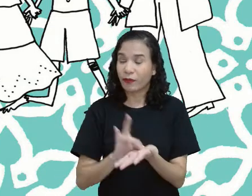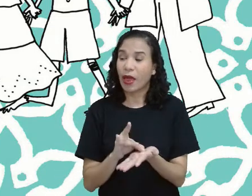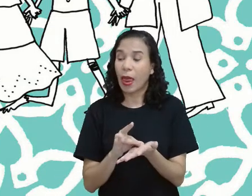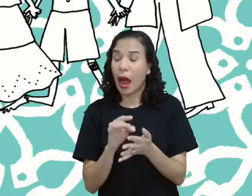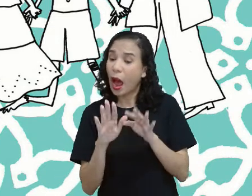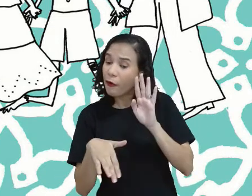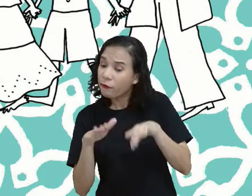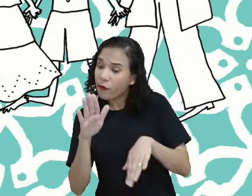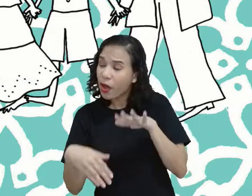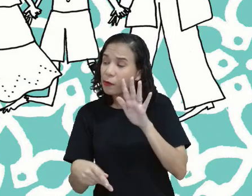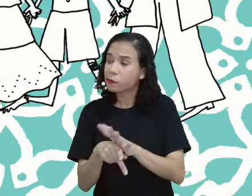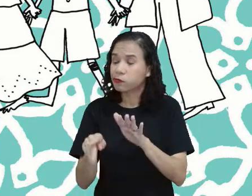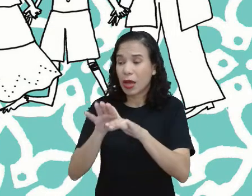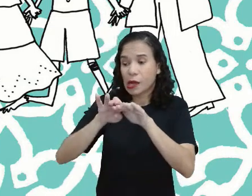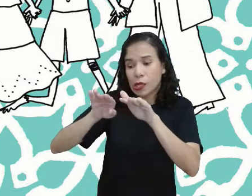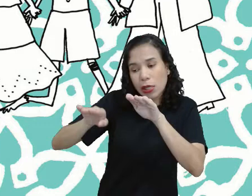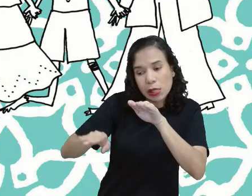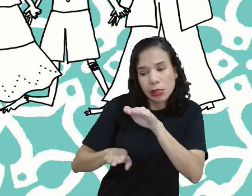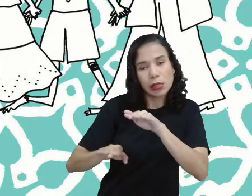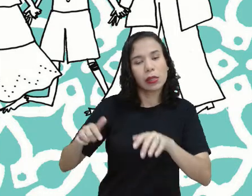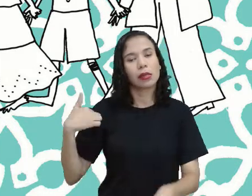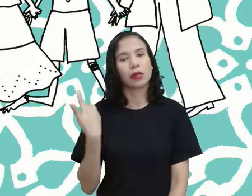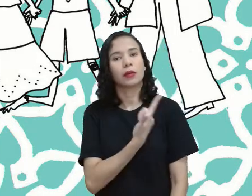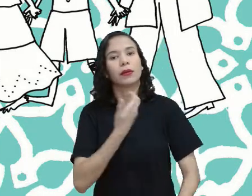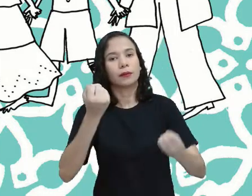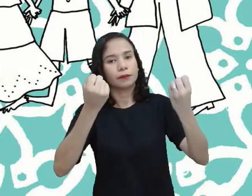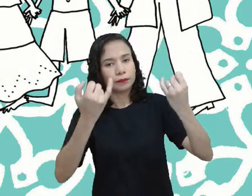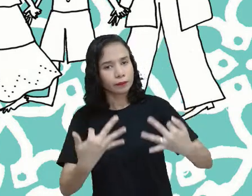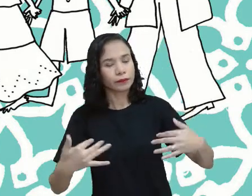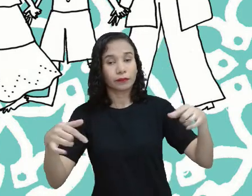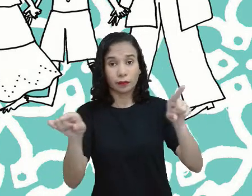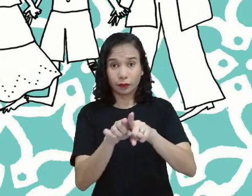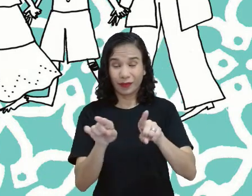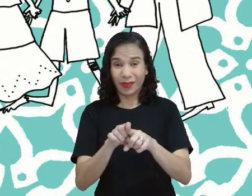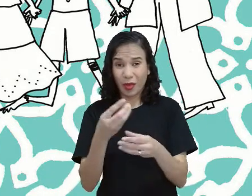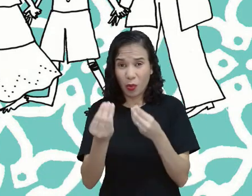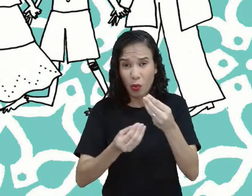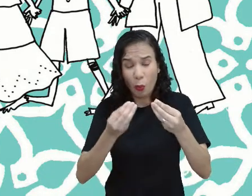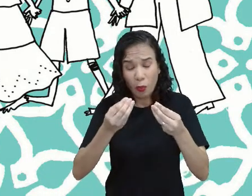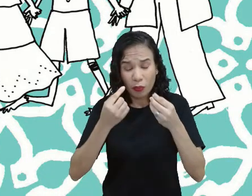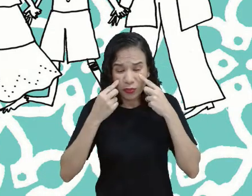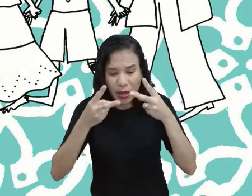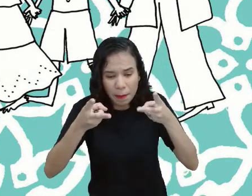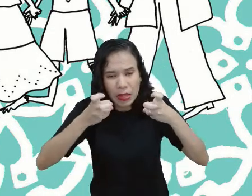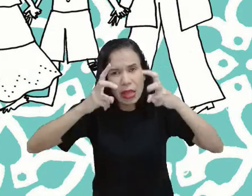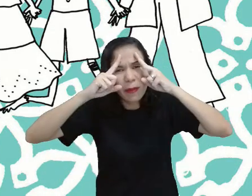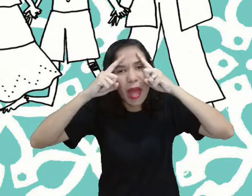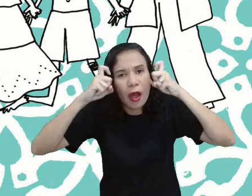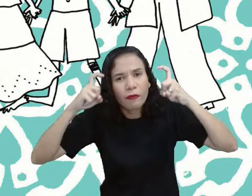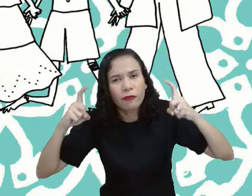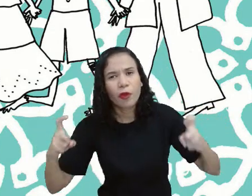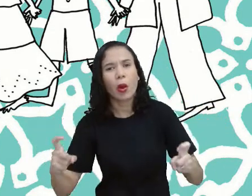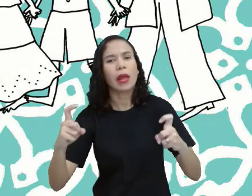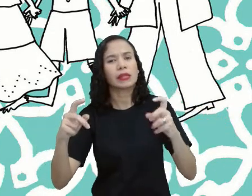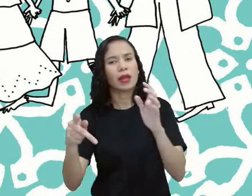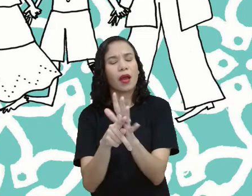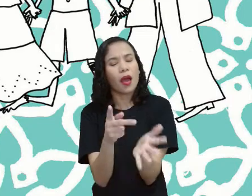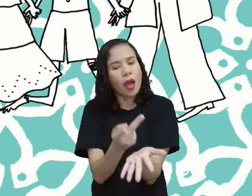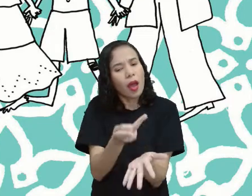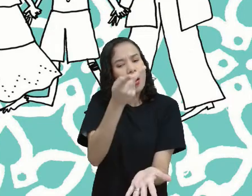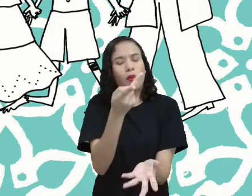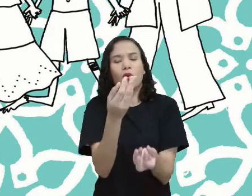essa desigualdade, né, que a gente está falando, essa violência, ela vai acontecer,